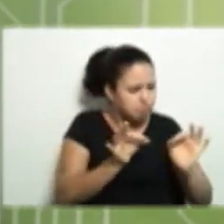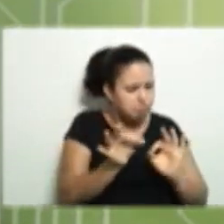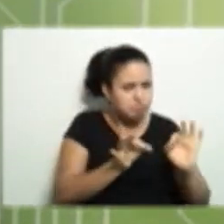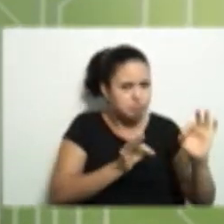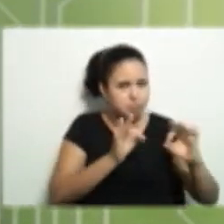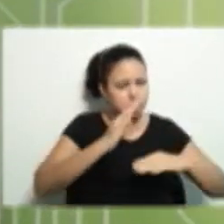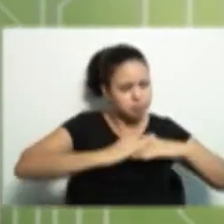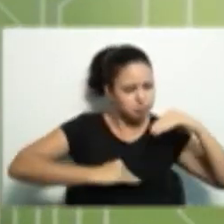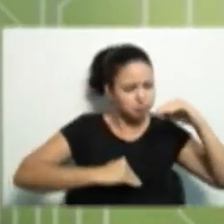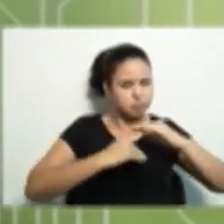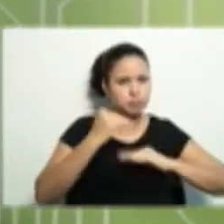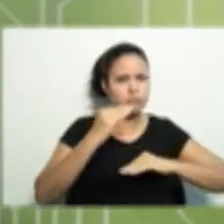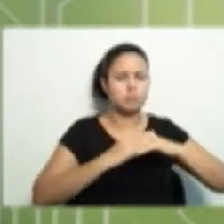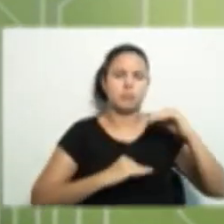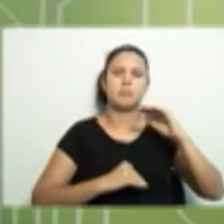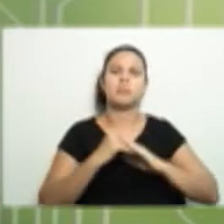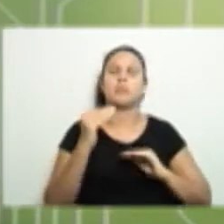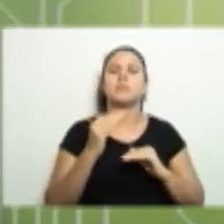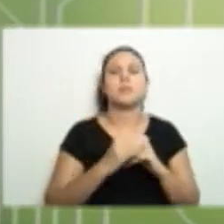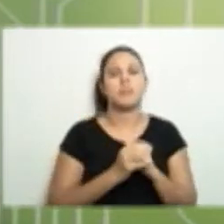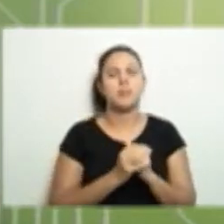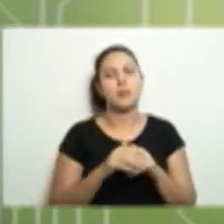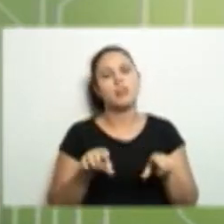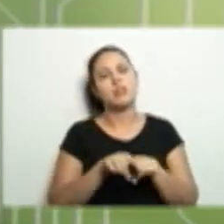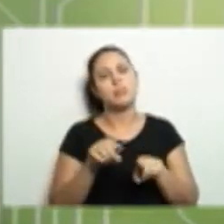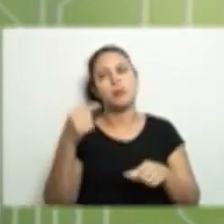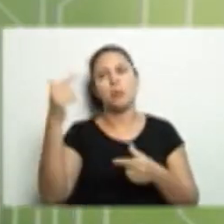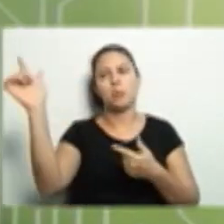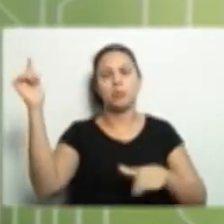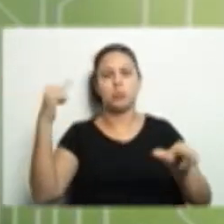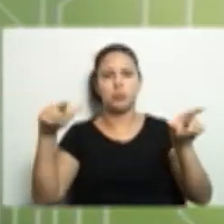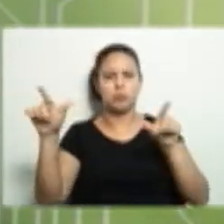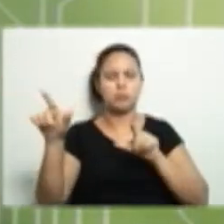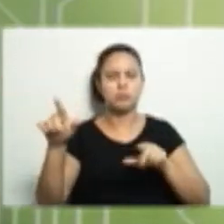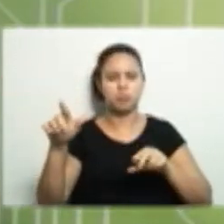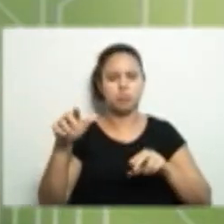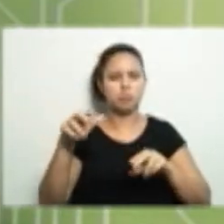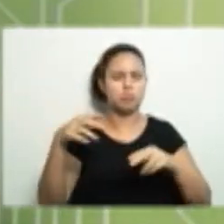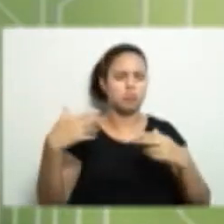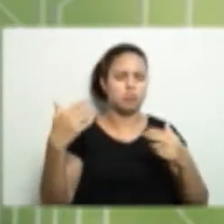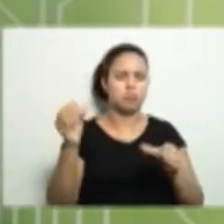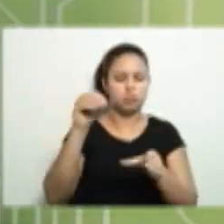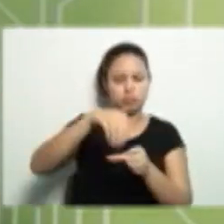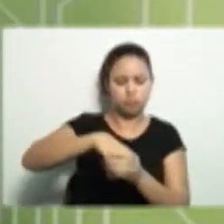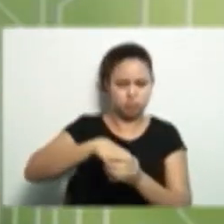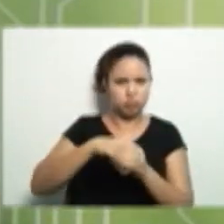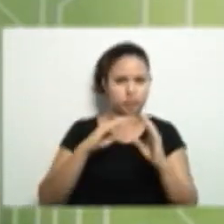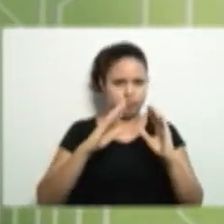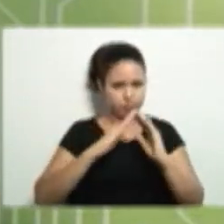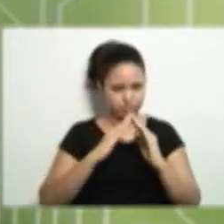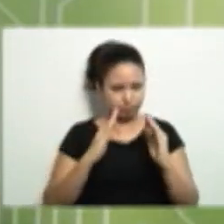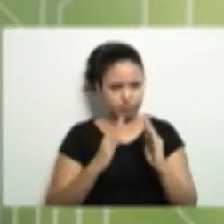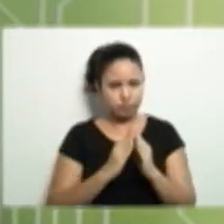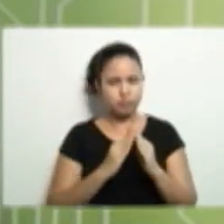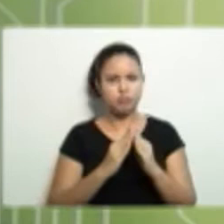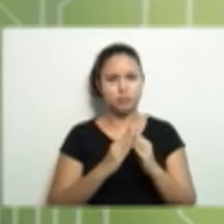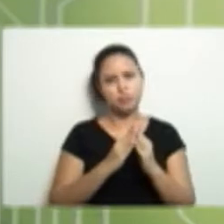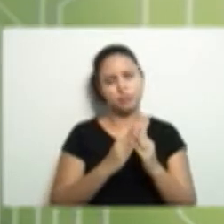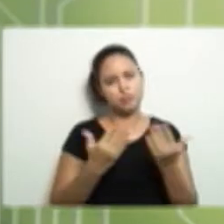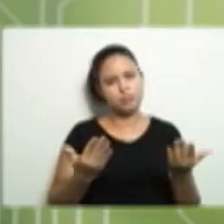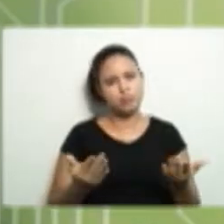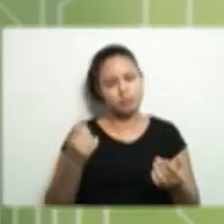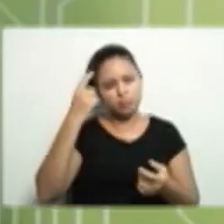vincos naturais, ou até mesmo outros tipos de móveis que são bastante adaptados para a nossa casa, para a nossa realidade, os móveis que podem